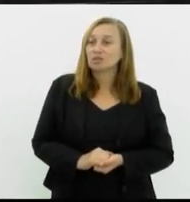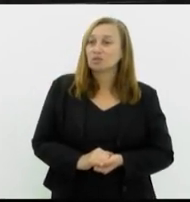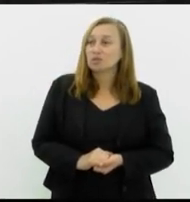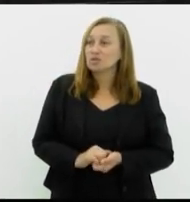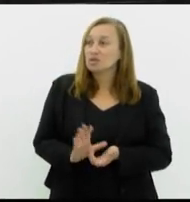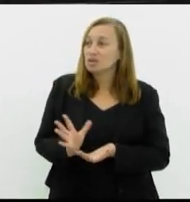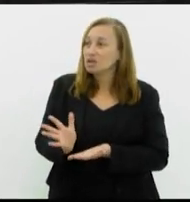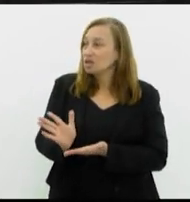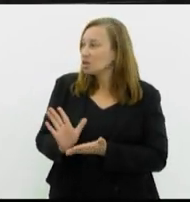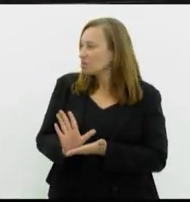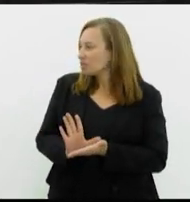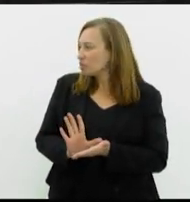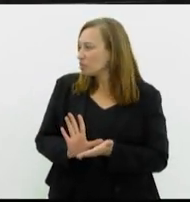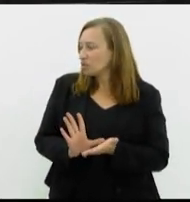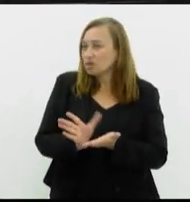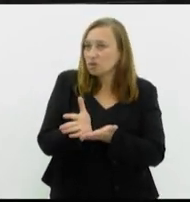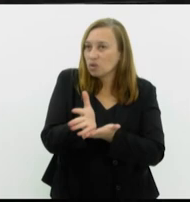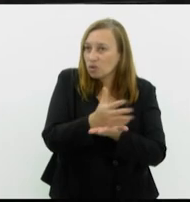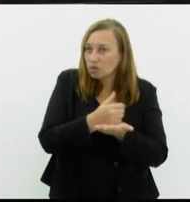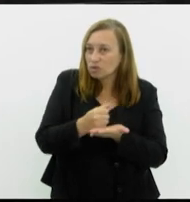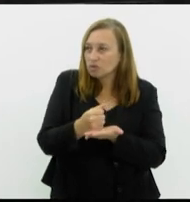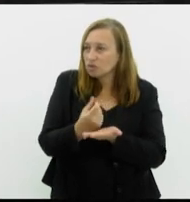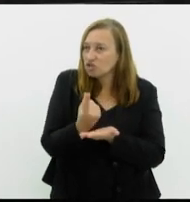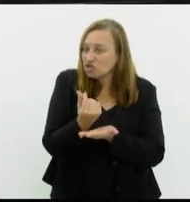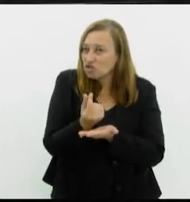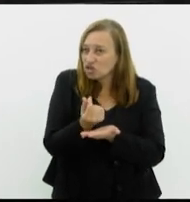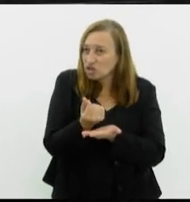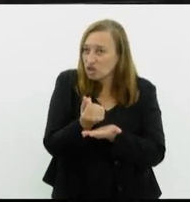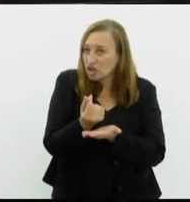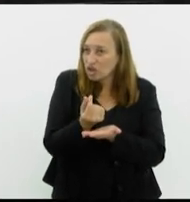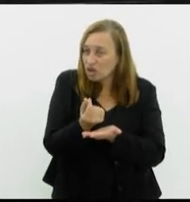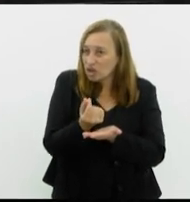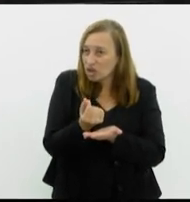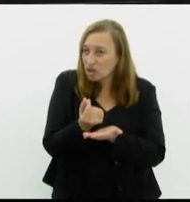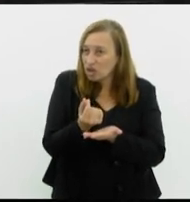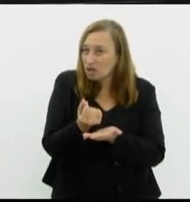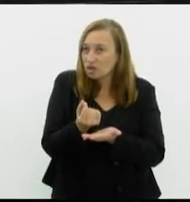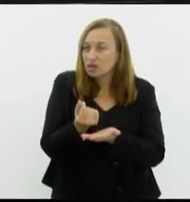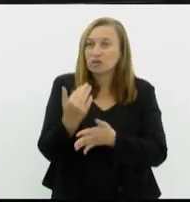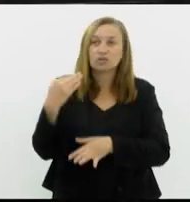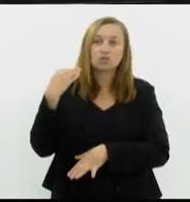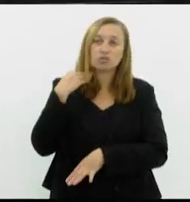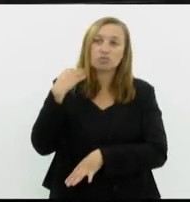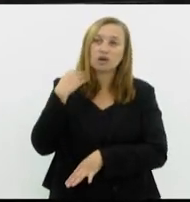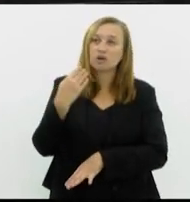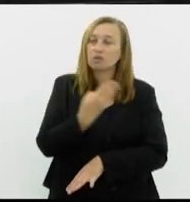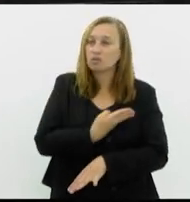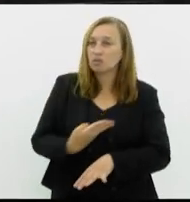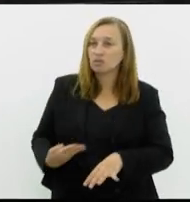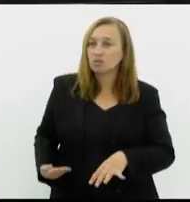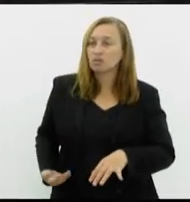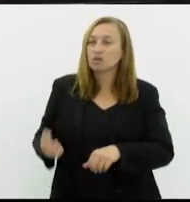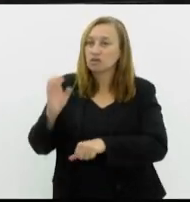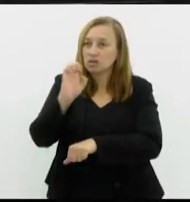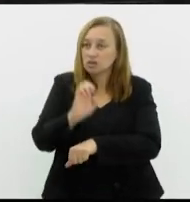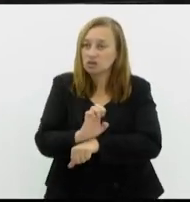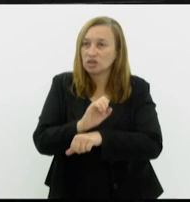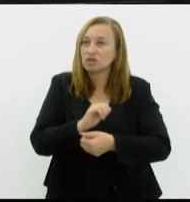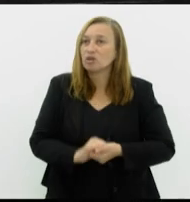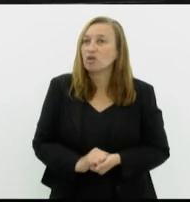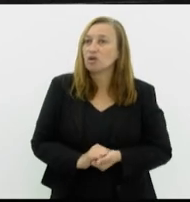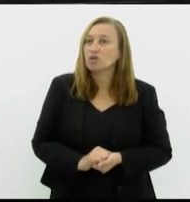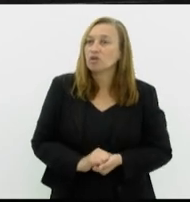cofres públicos nada mais, nada menos, cofres públicos estaduais, na ordem